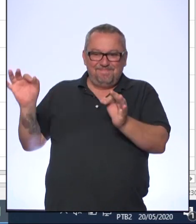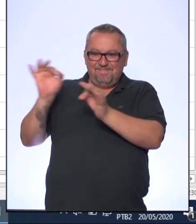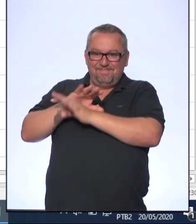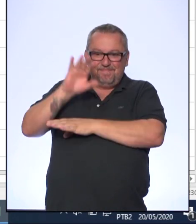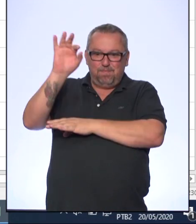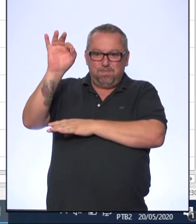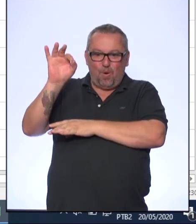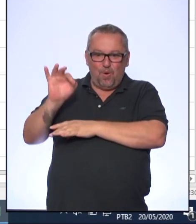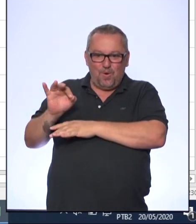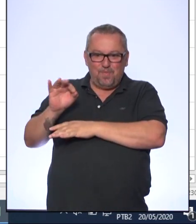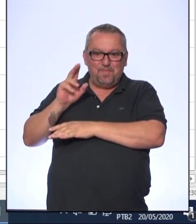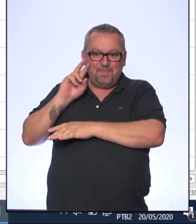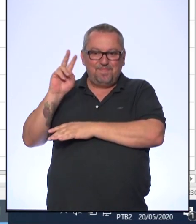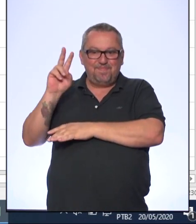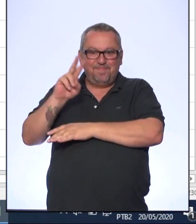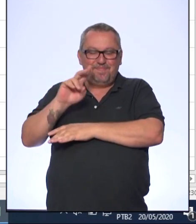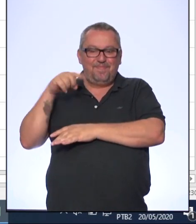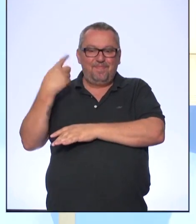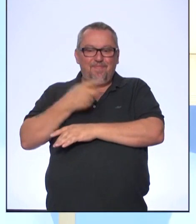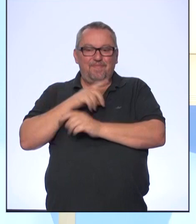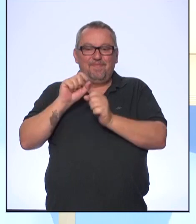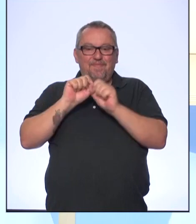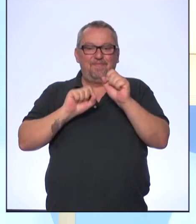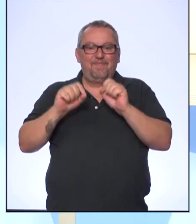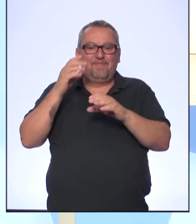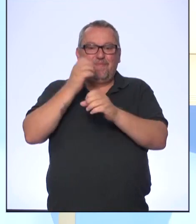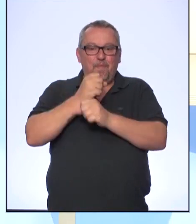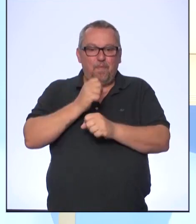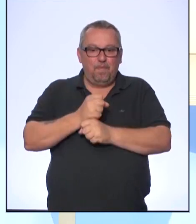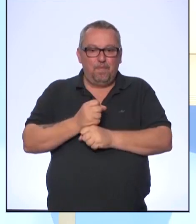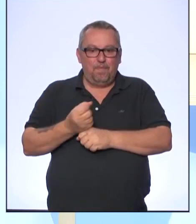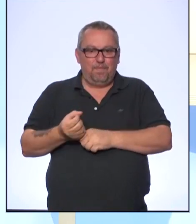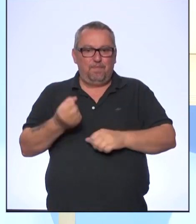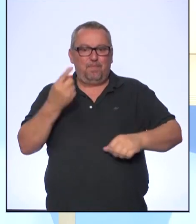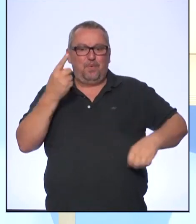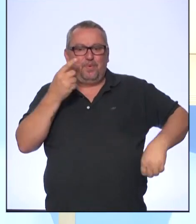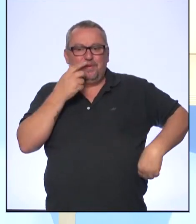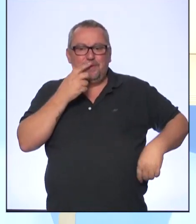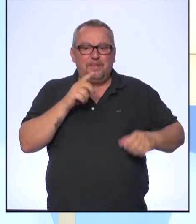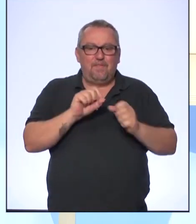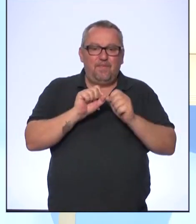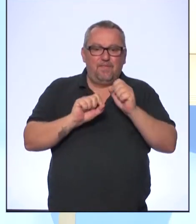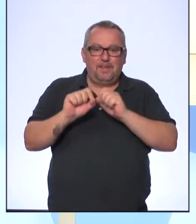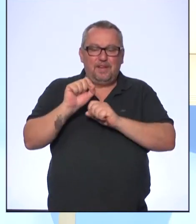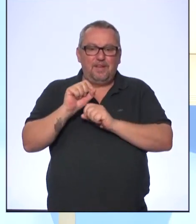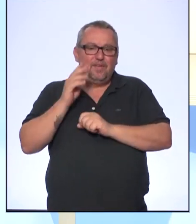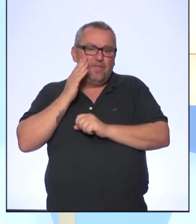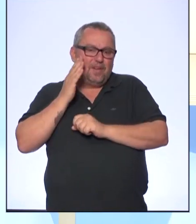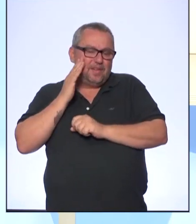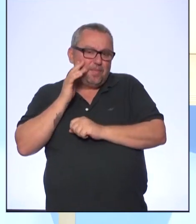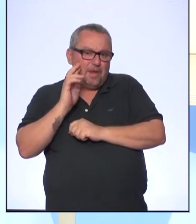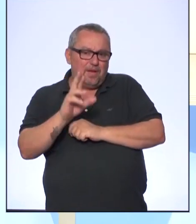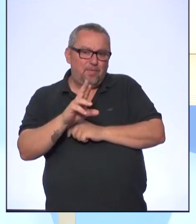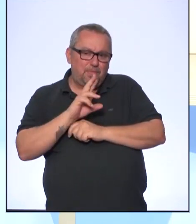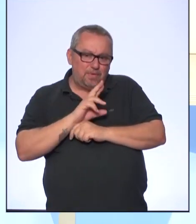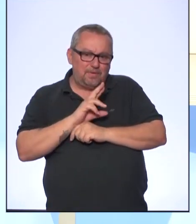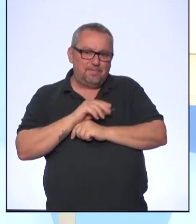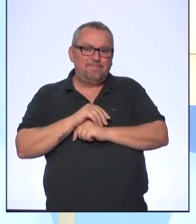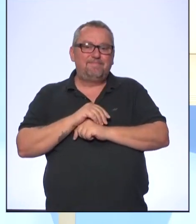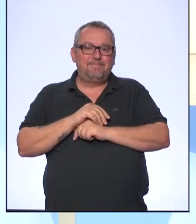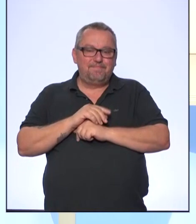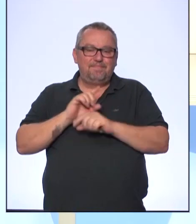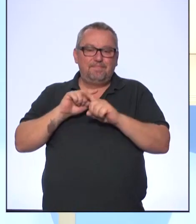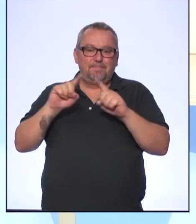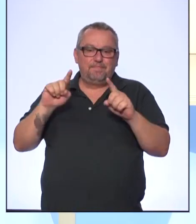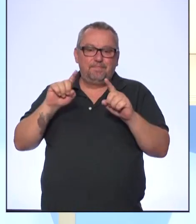de porcentagem. Nós já fizemos a conta. Putz, se eu fosse fazer isso, eu já saberia até a resposta. Na